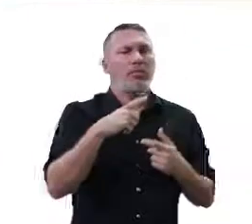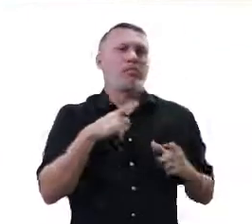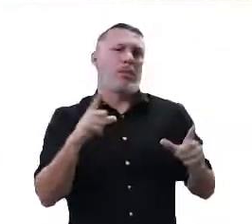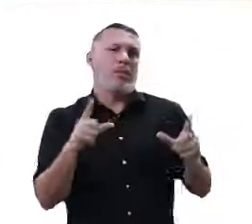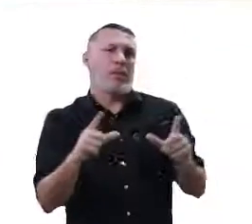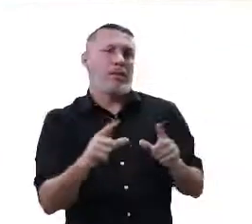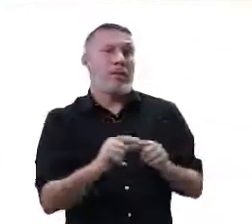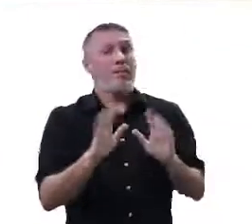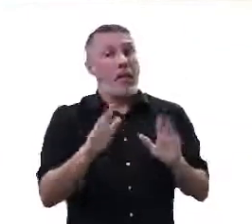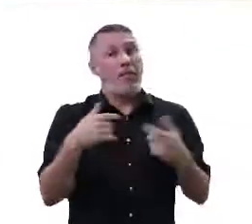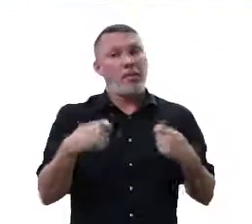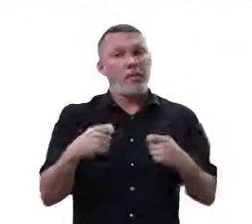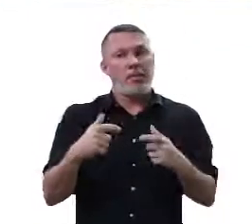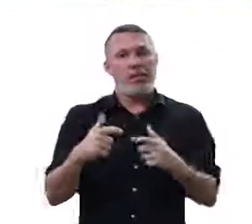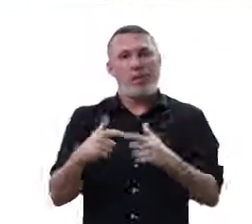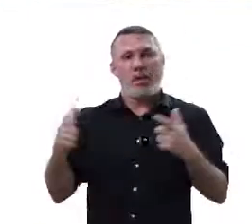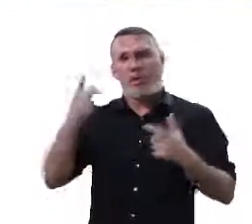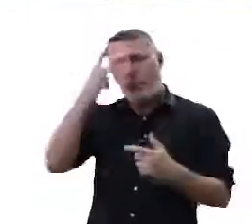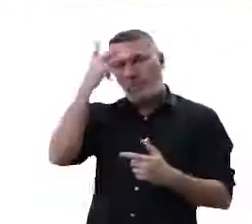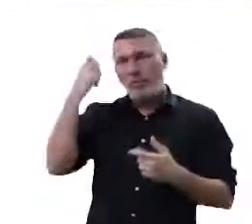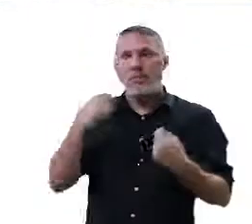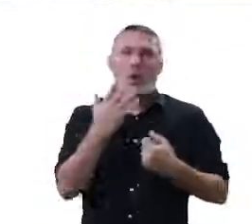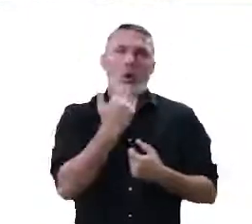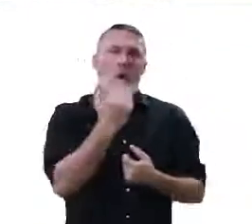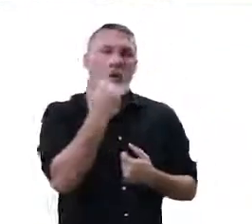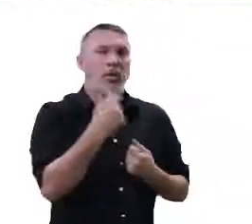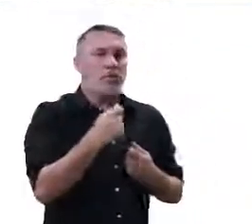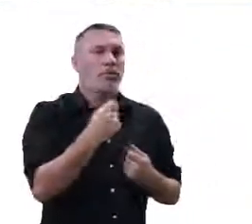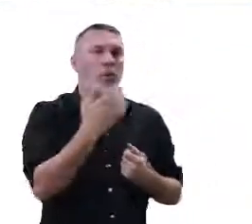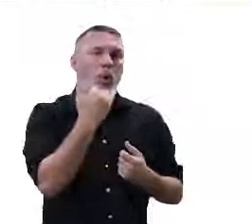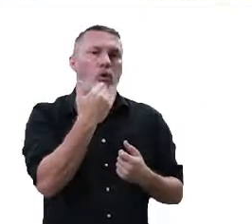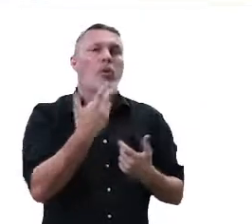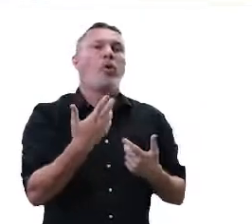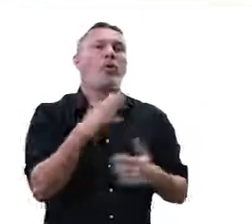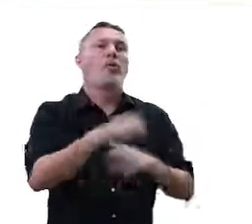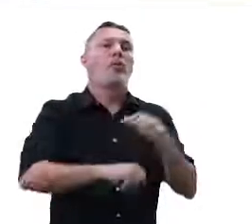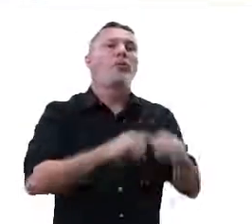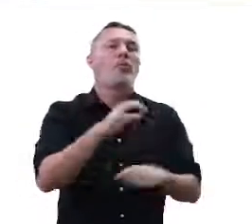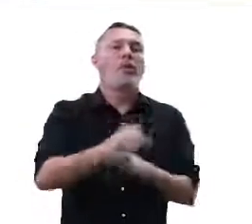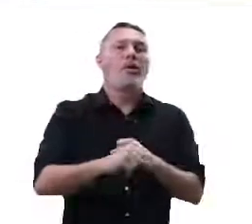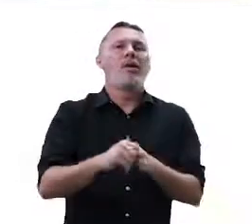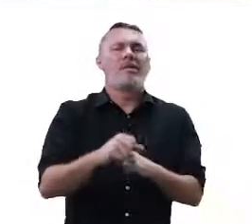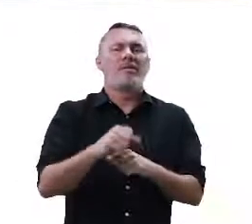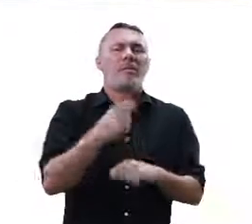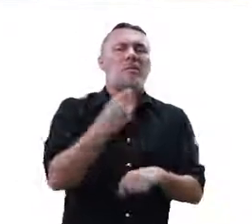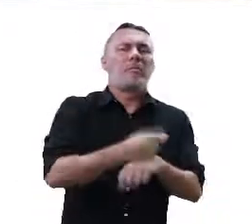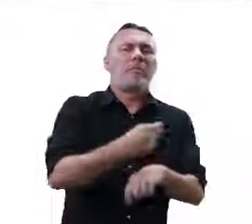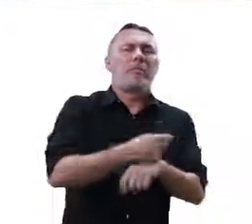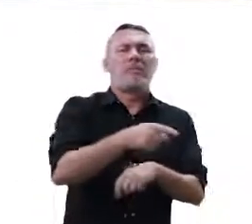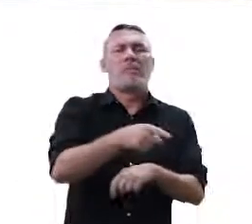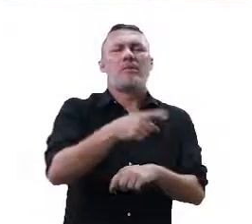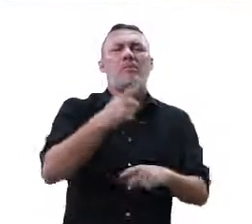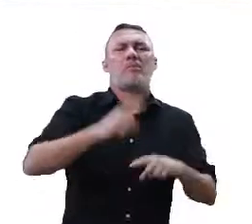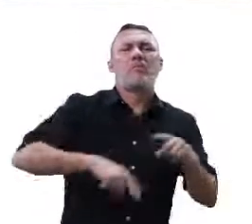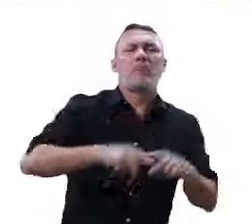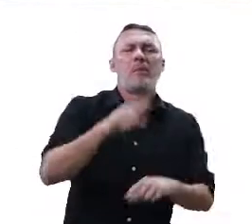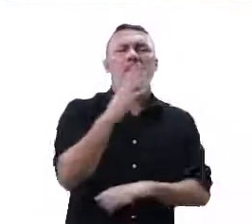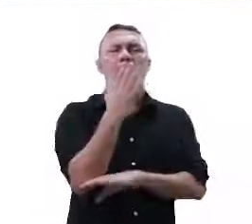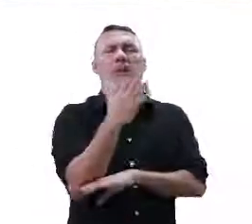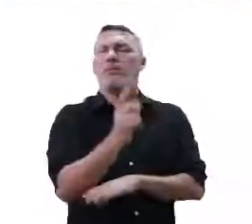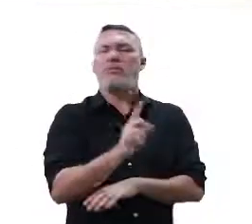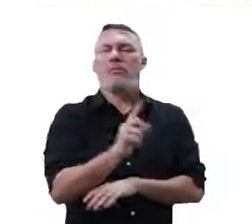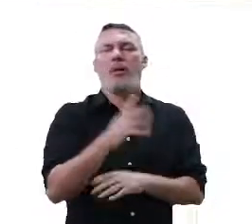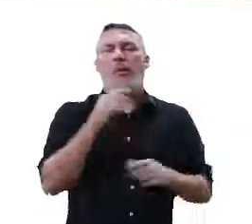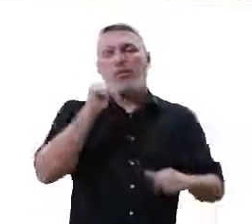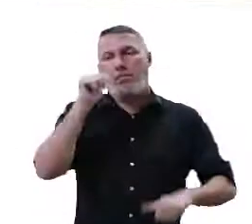que aí você tem, né, a necessidade crescente da população de se alimentar. E aí, lógico, você entra com uma inovação